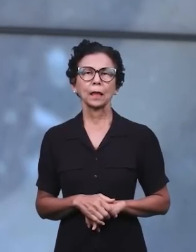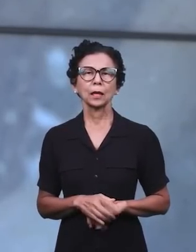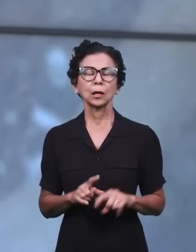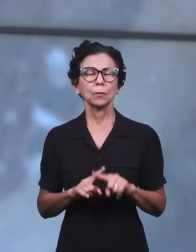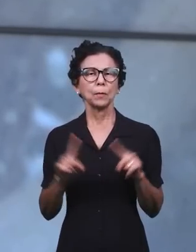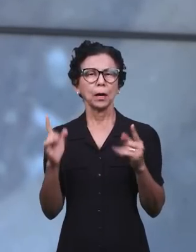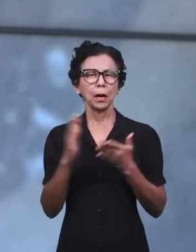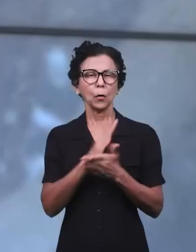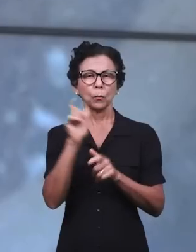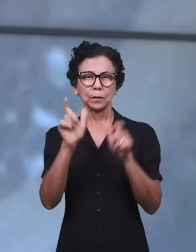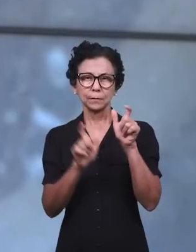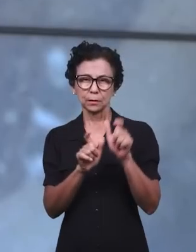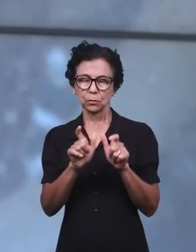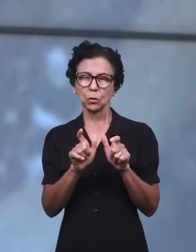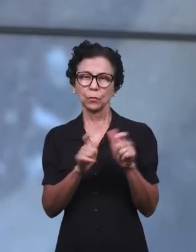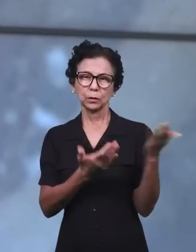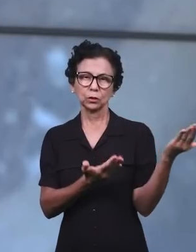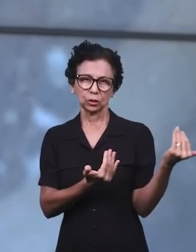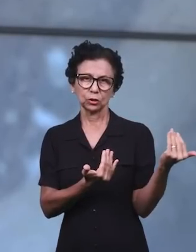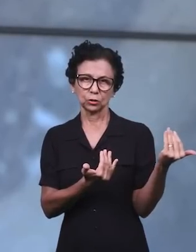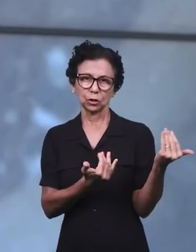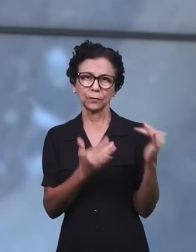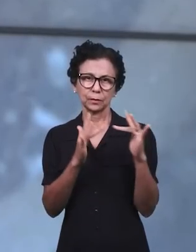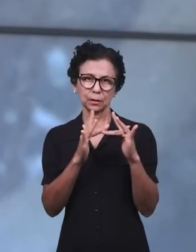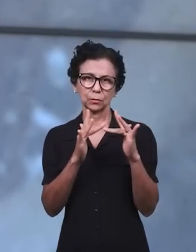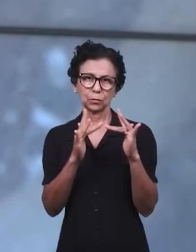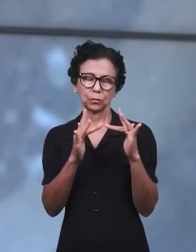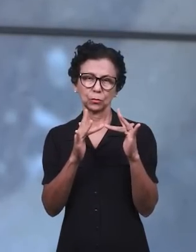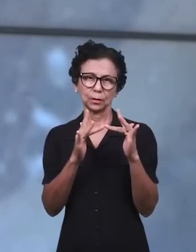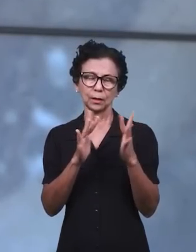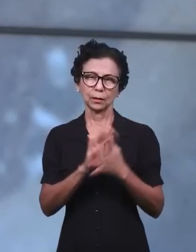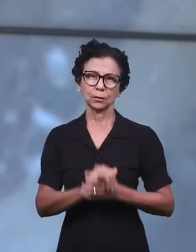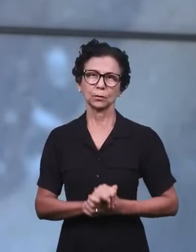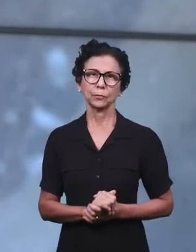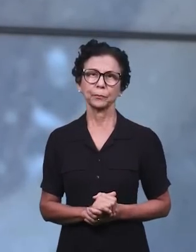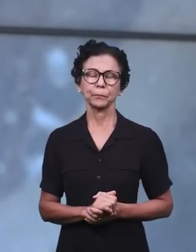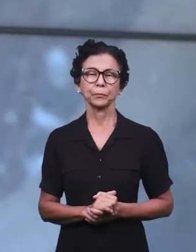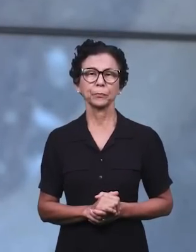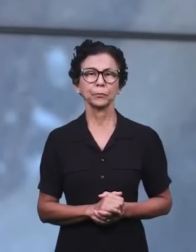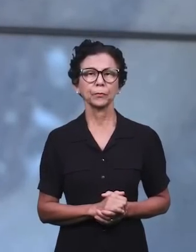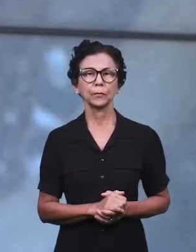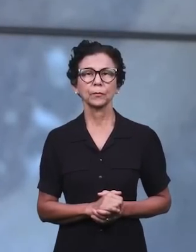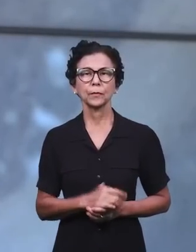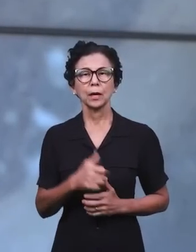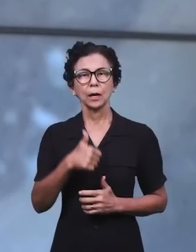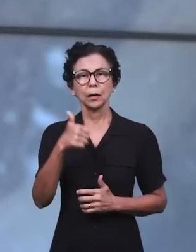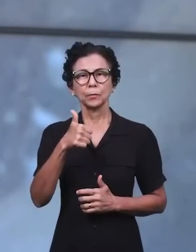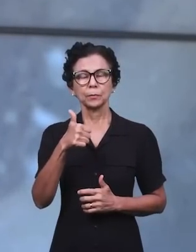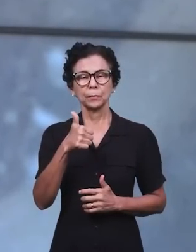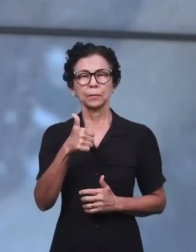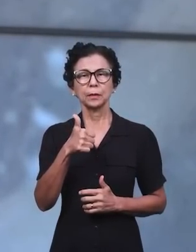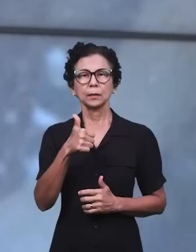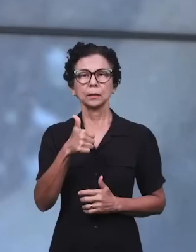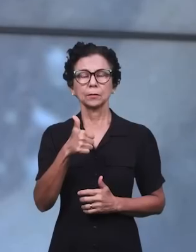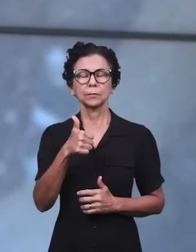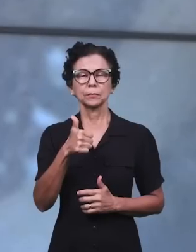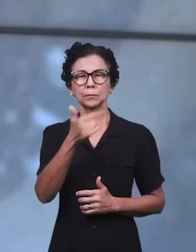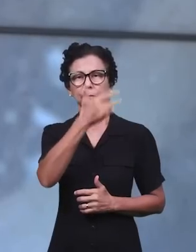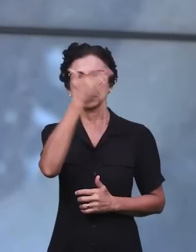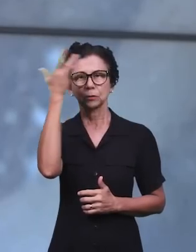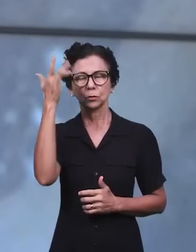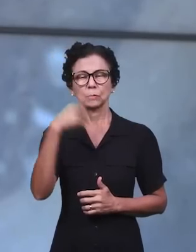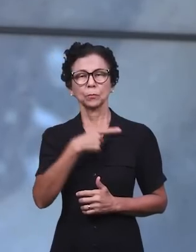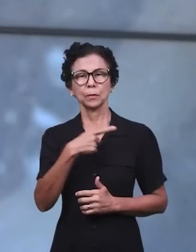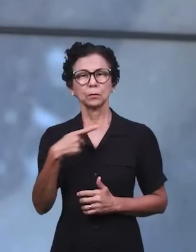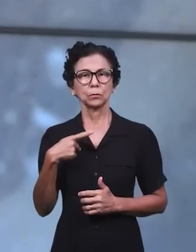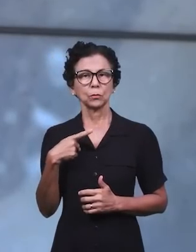primeira abordagem externa, ela não será um jovem que vai falar, foi feita por um pastor lá do Rio Grande do Sul que vai se